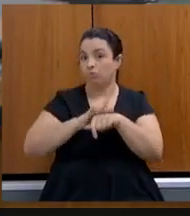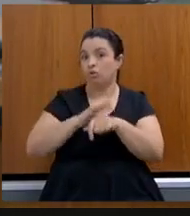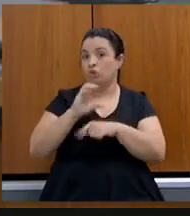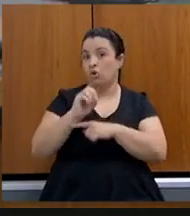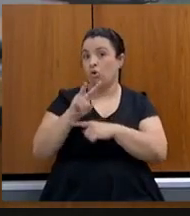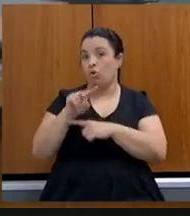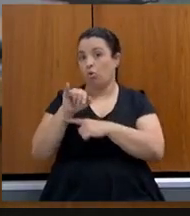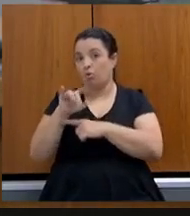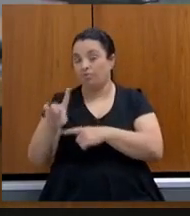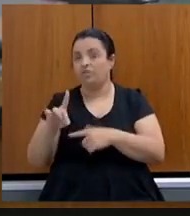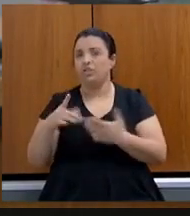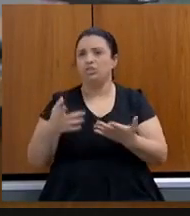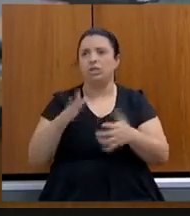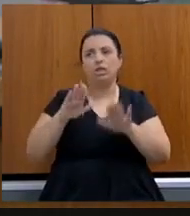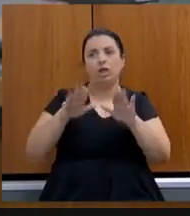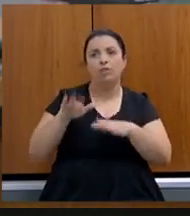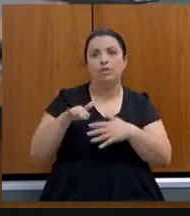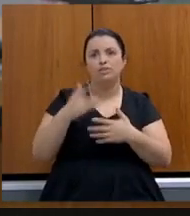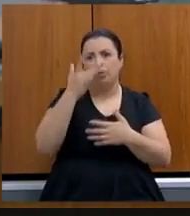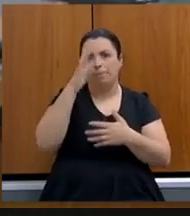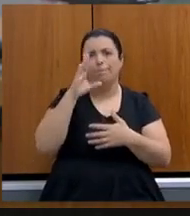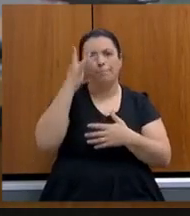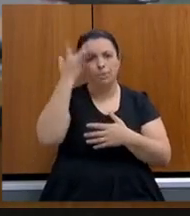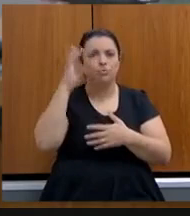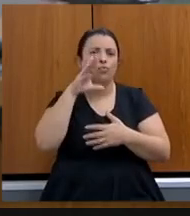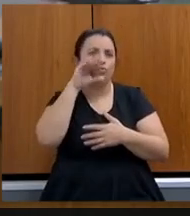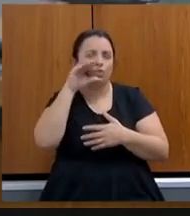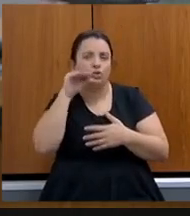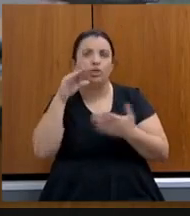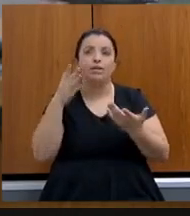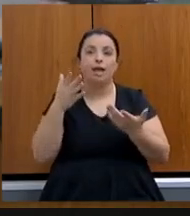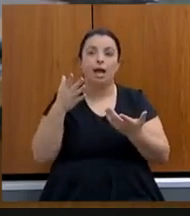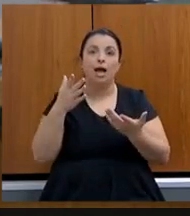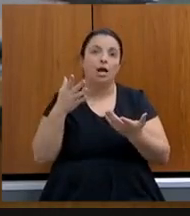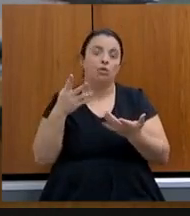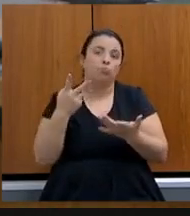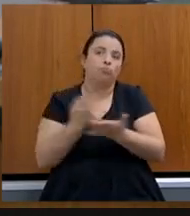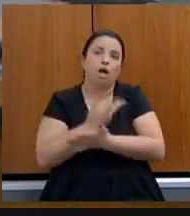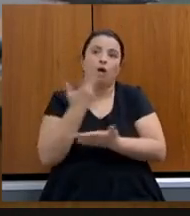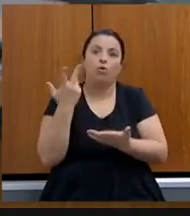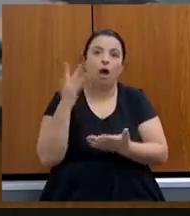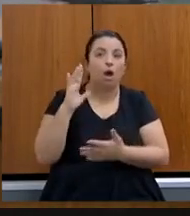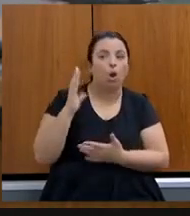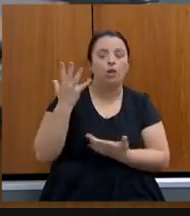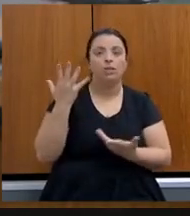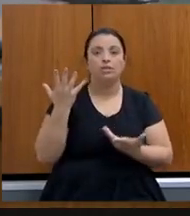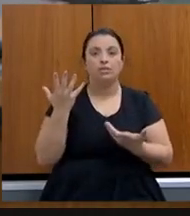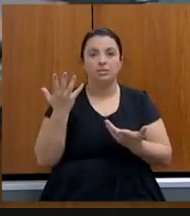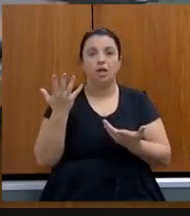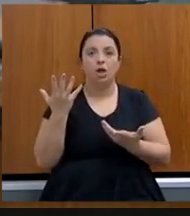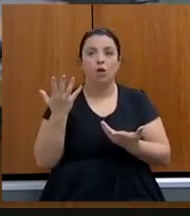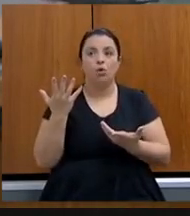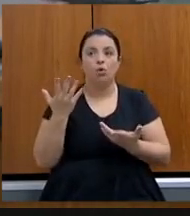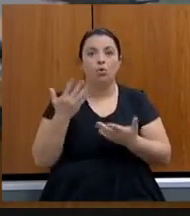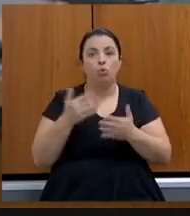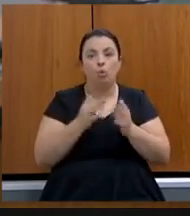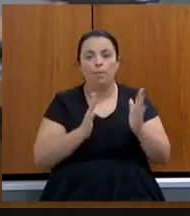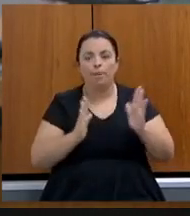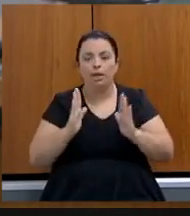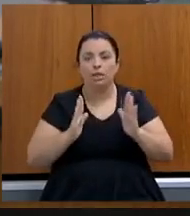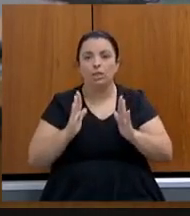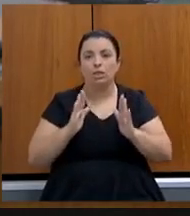que por ventura algum servidor tenha sido né o caso percebido nas suas atividades presenciais